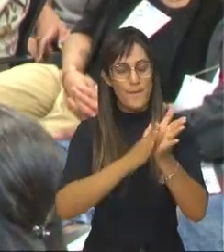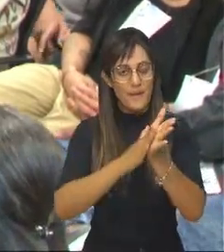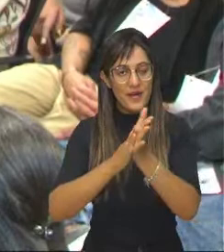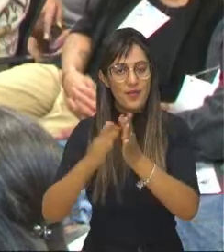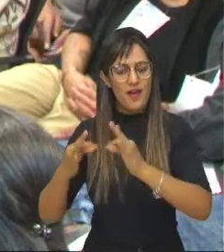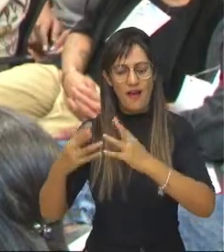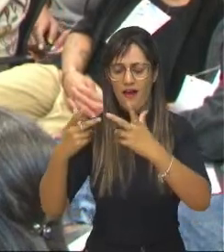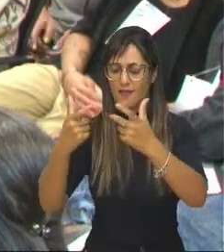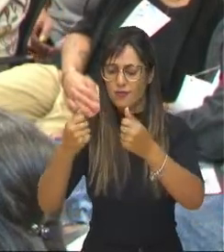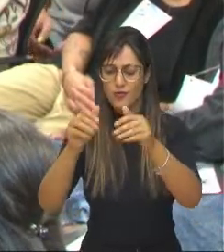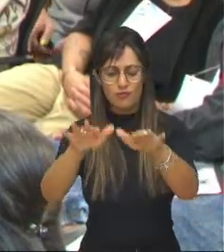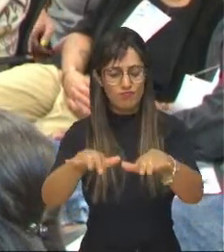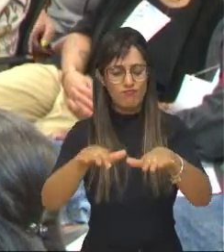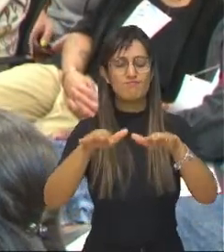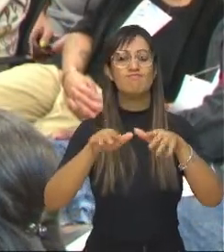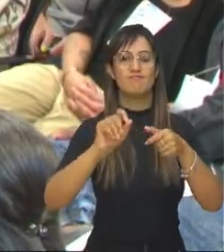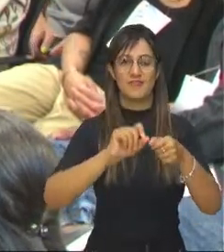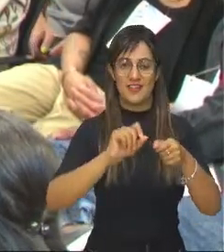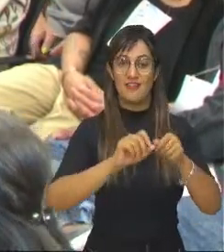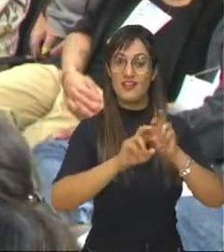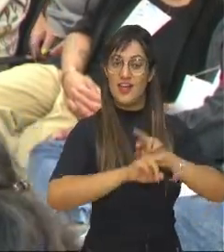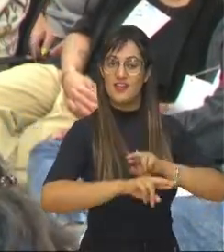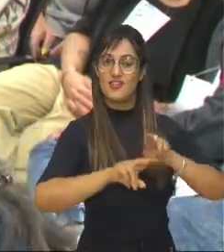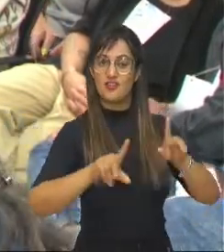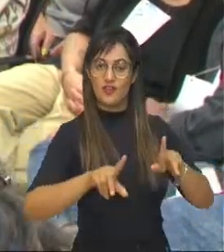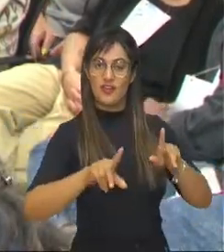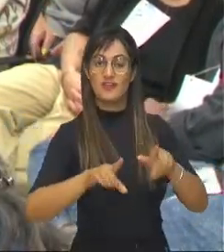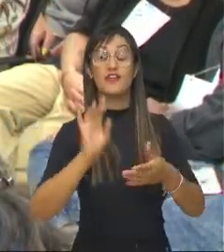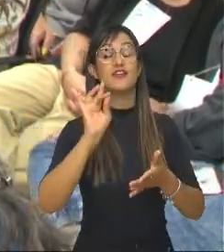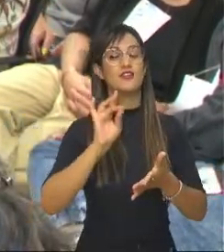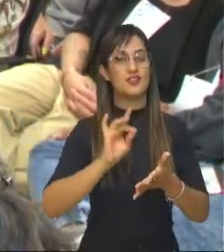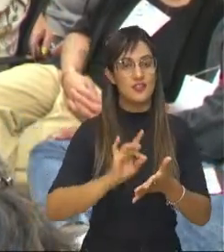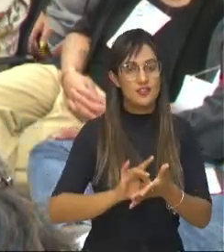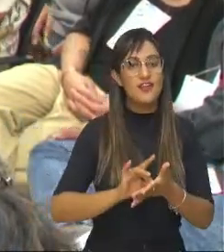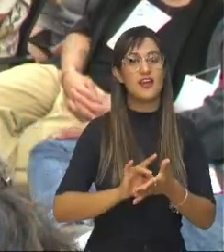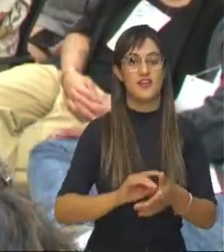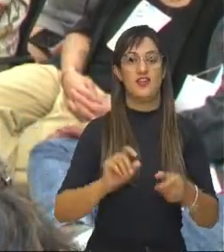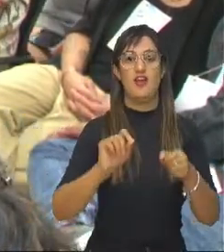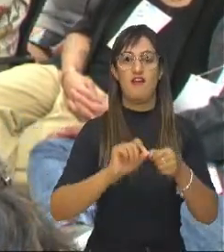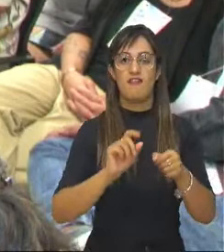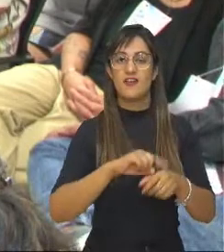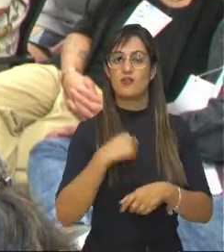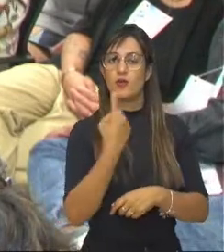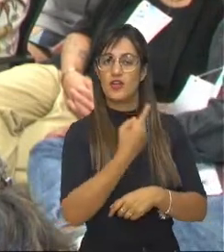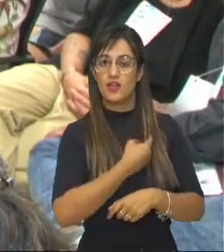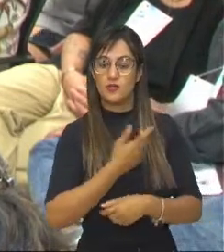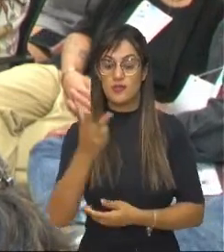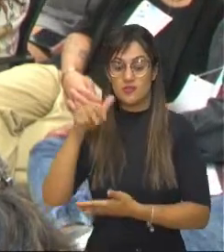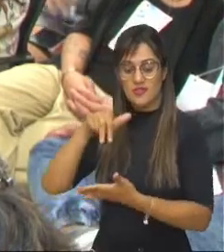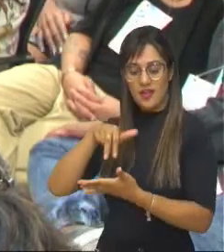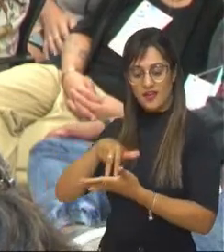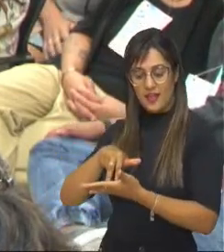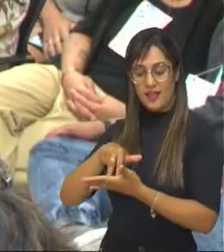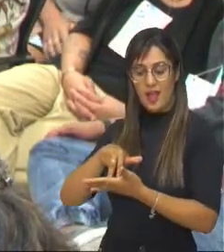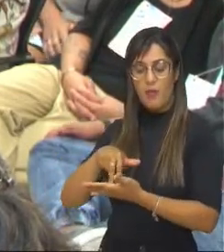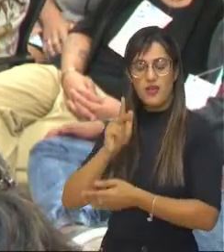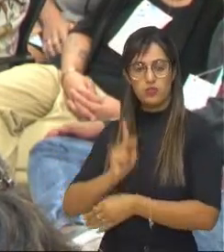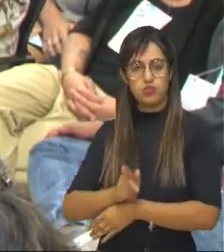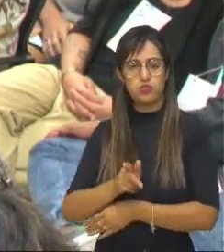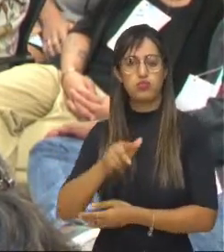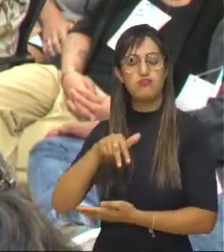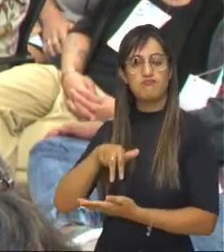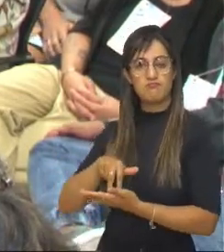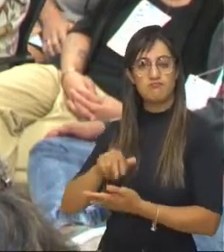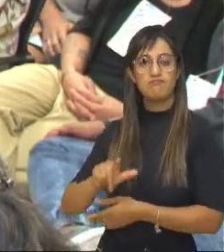todos vocês que fazem a diferença, que realmente fazem com que a gente possa não só estar aqui, mas permanecer,